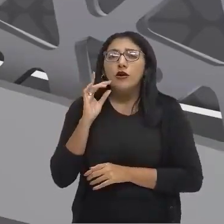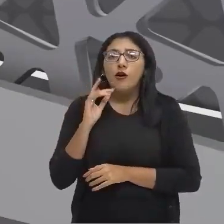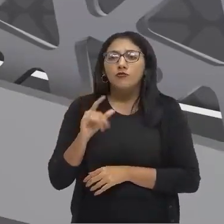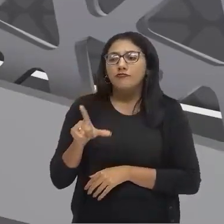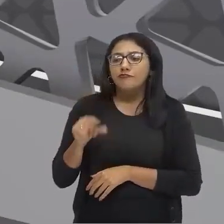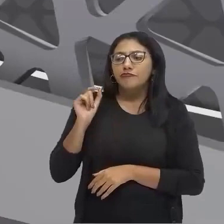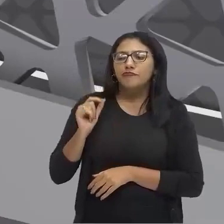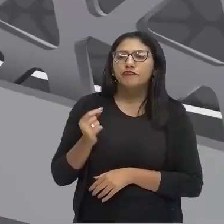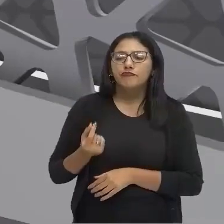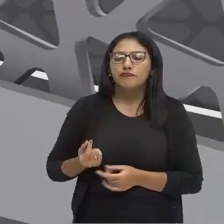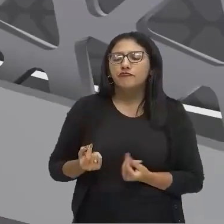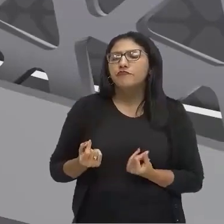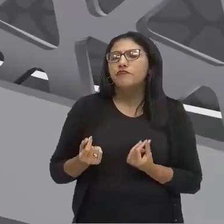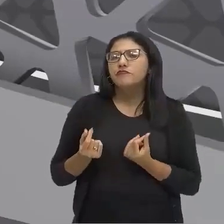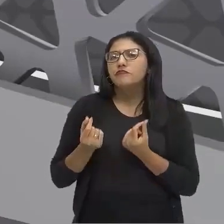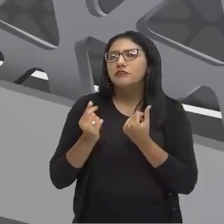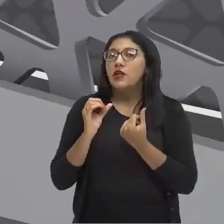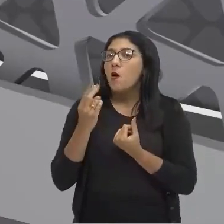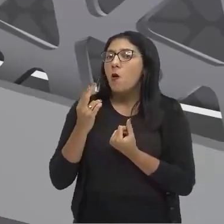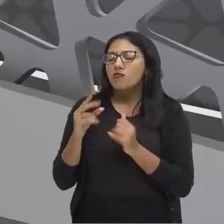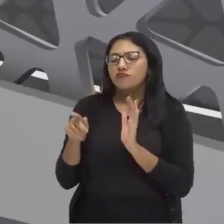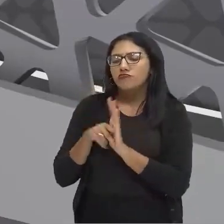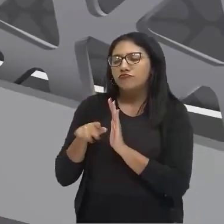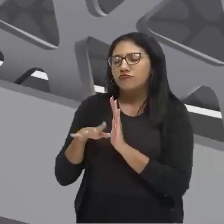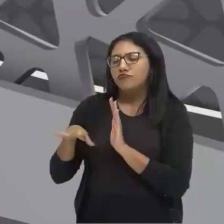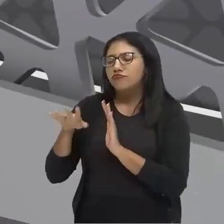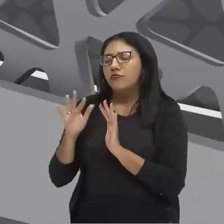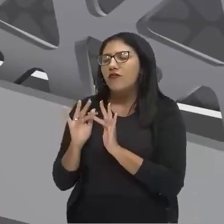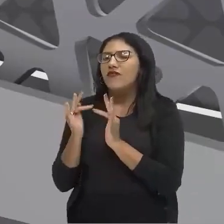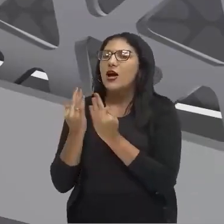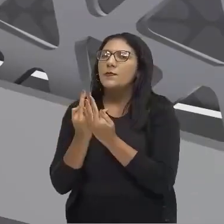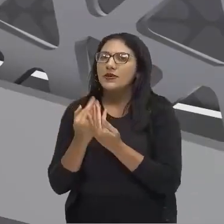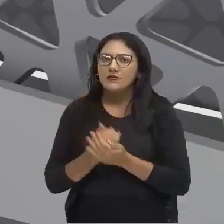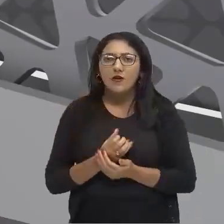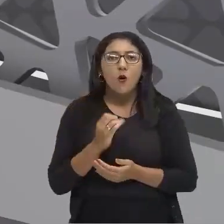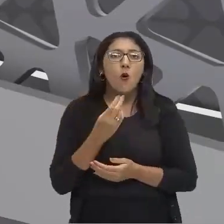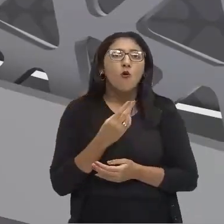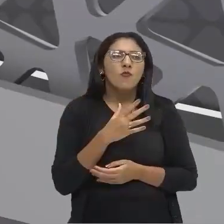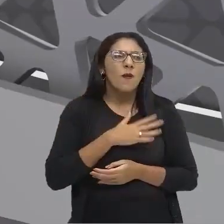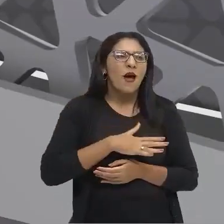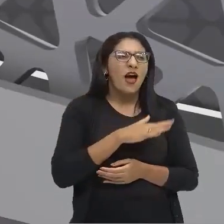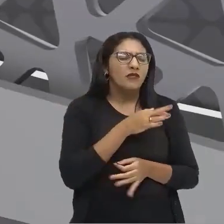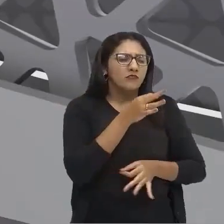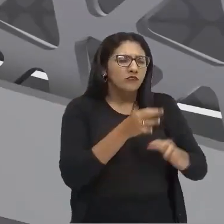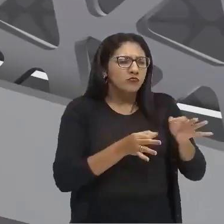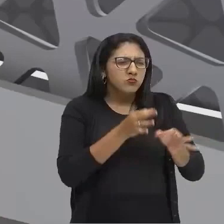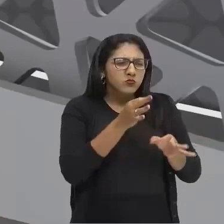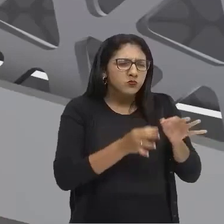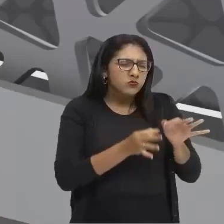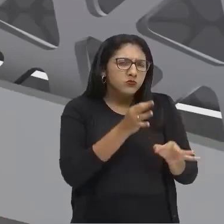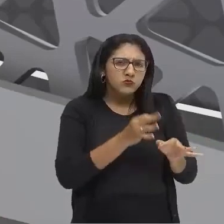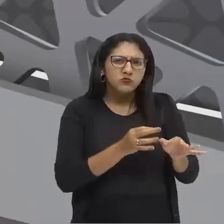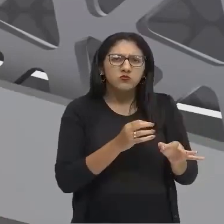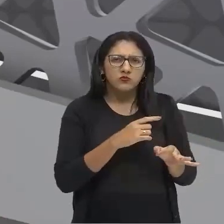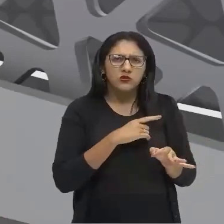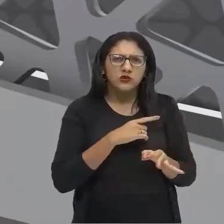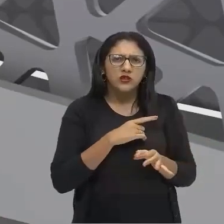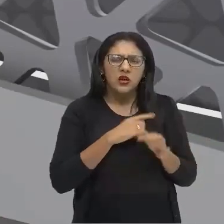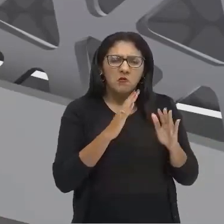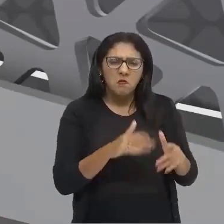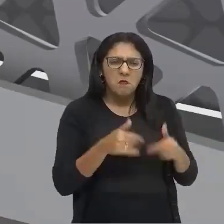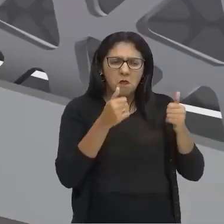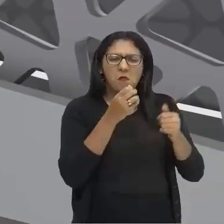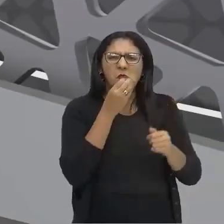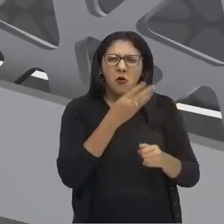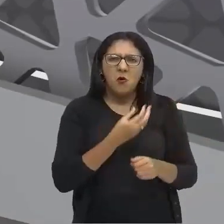pela questão financeira ou a questão familiar? Todo advogado é bem-sucedido na vida? Né?